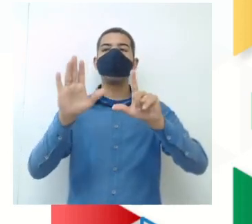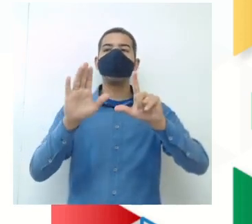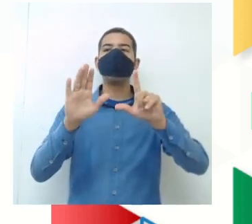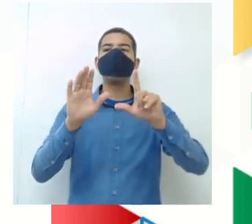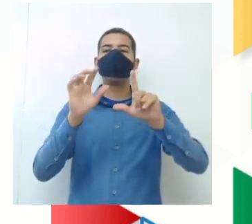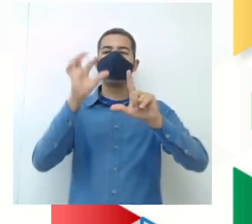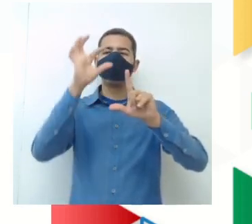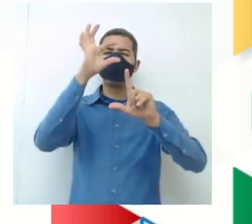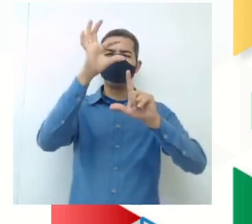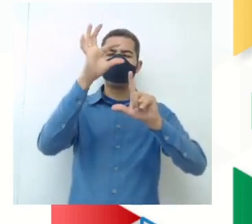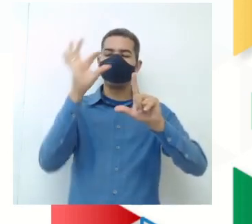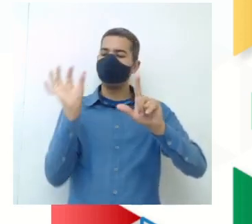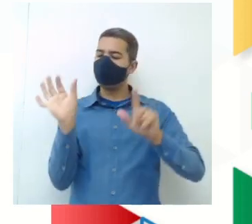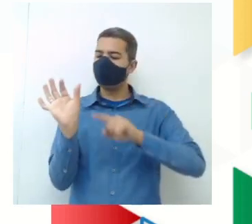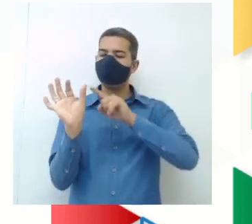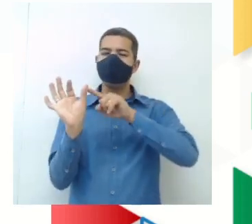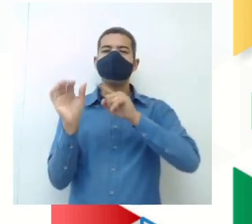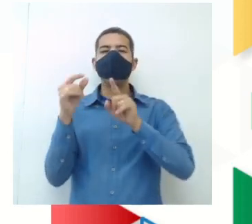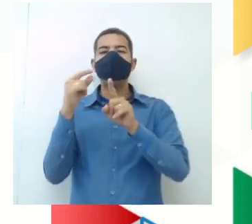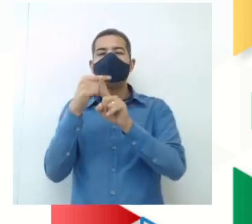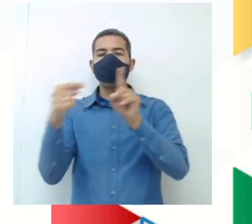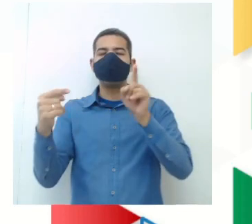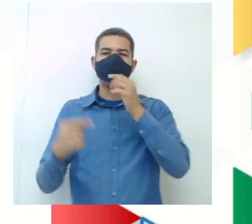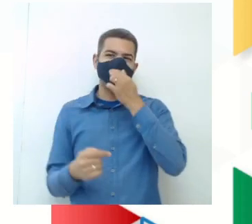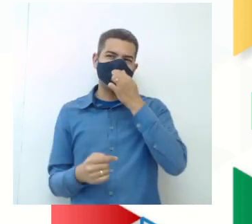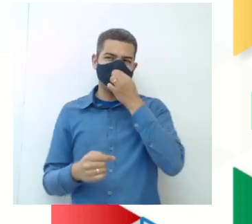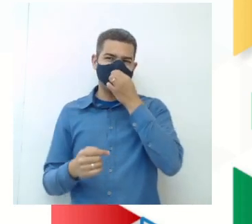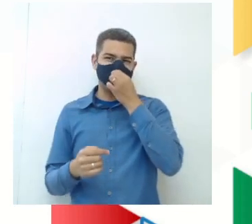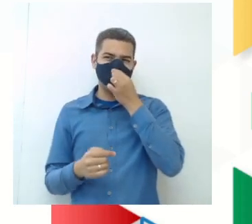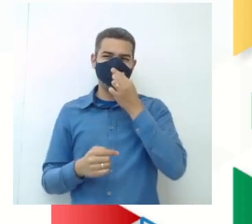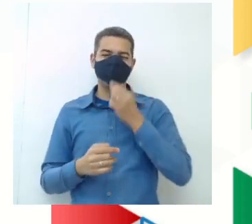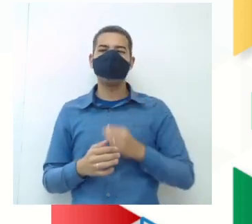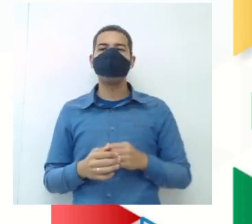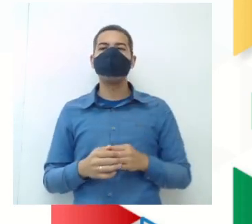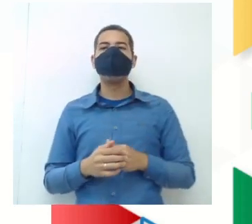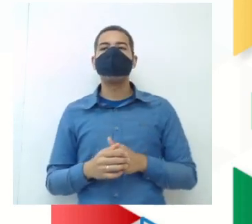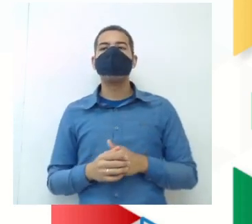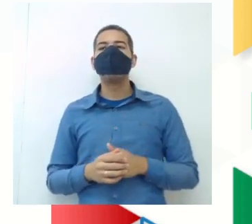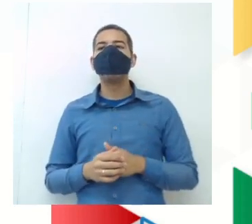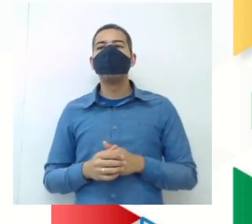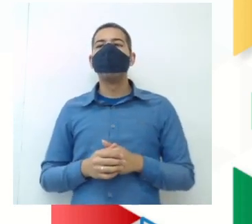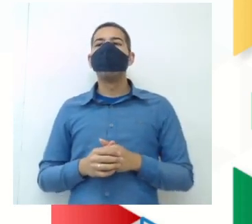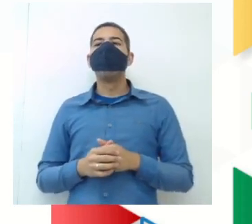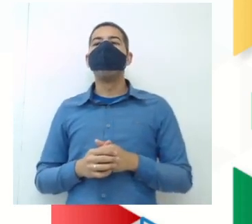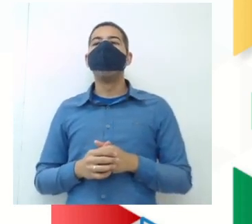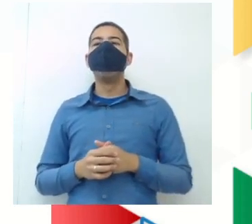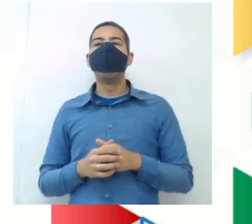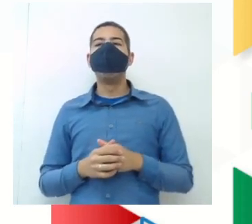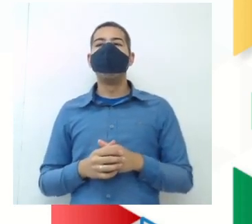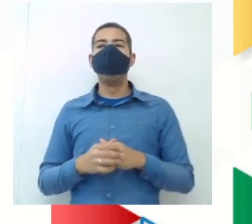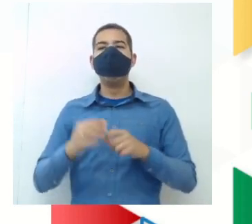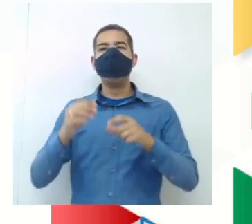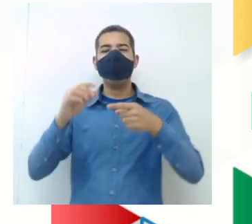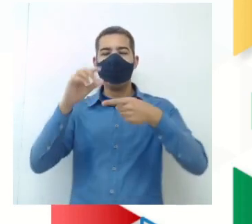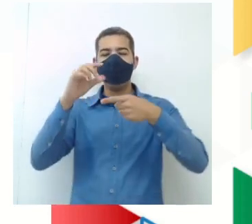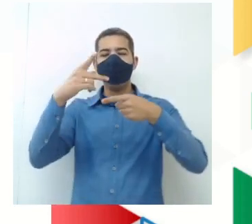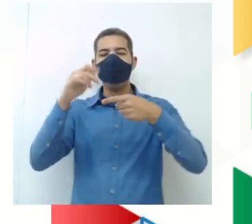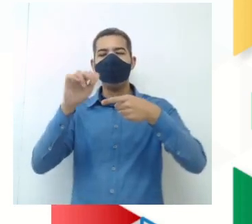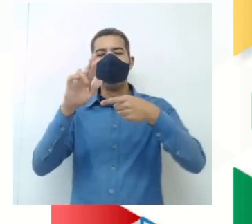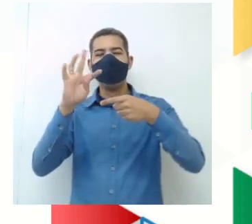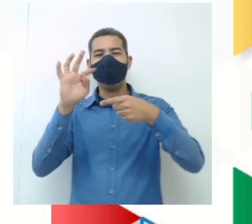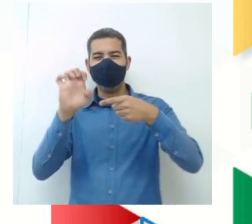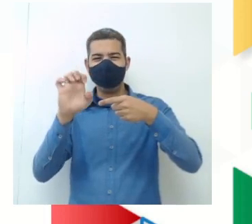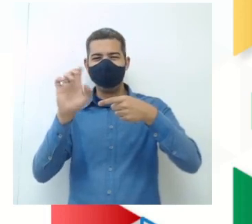ok? Essa é a ideia inicial para a parte todo, não esquece. É utilizado assim. Então, parte vai ficar